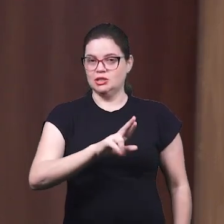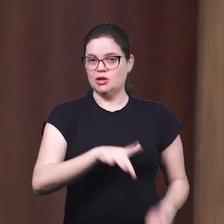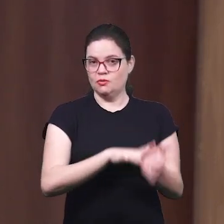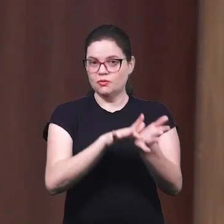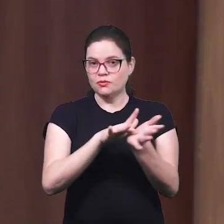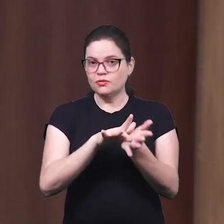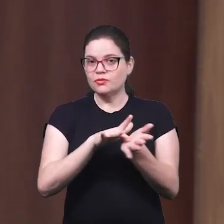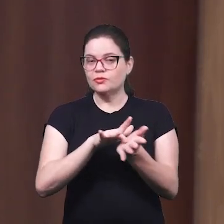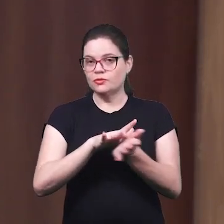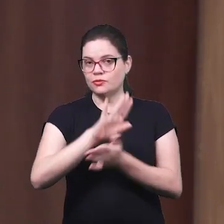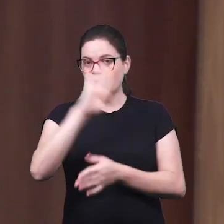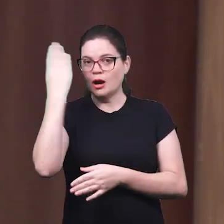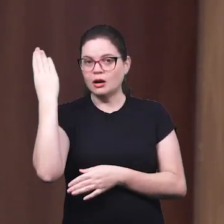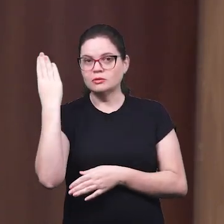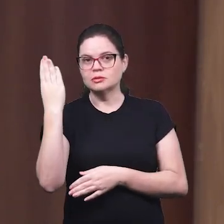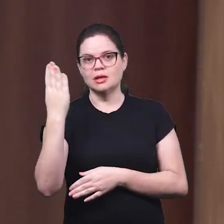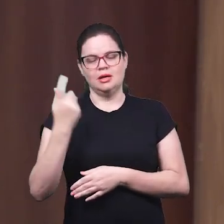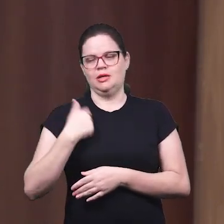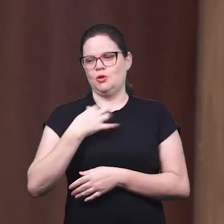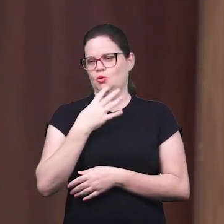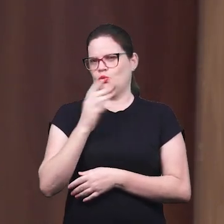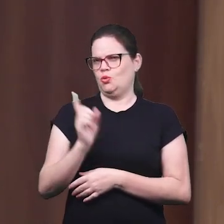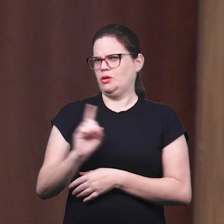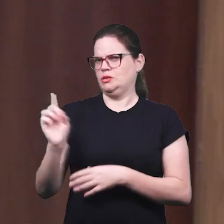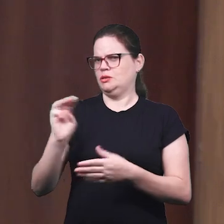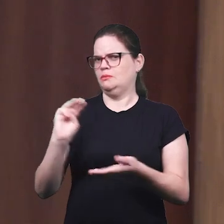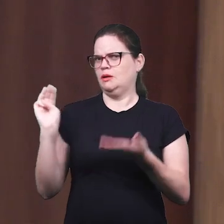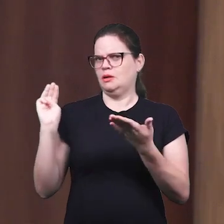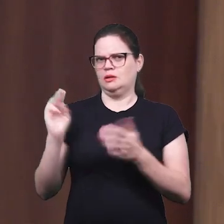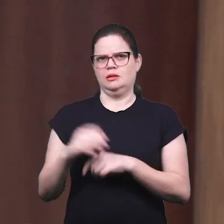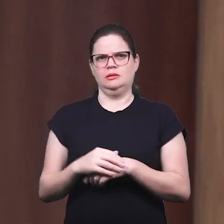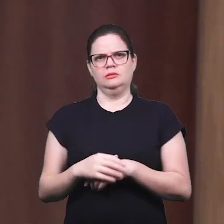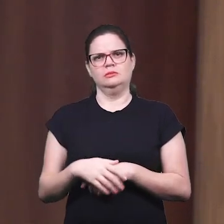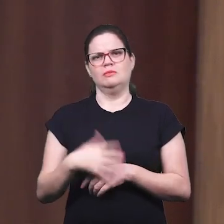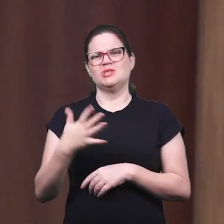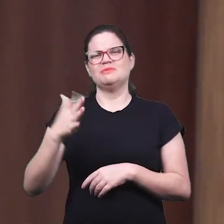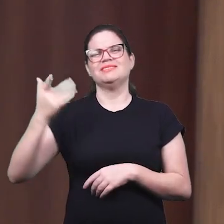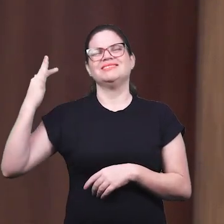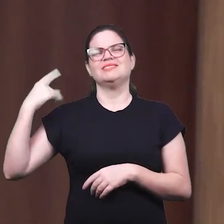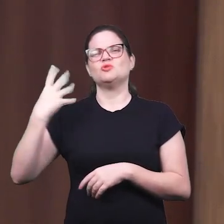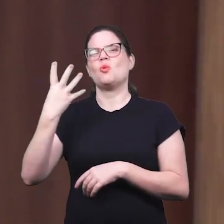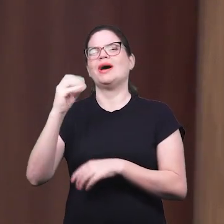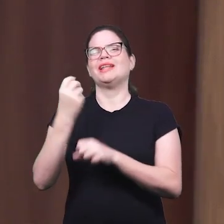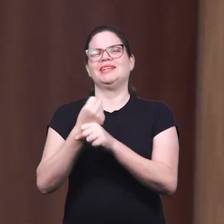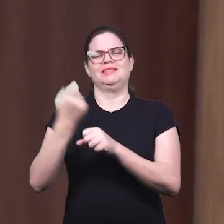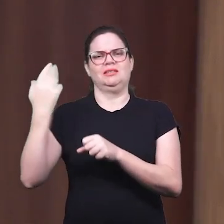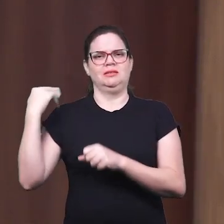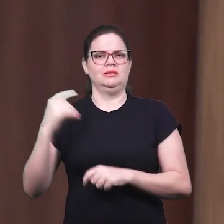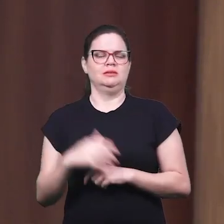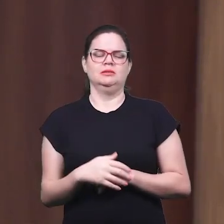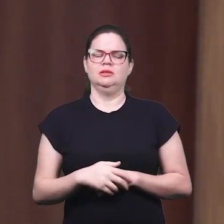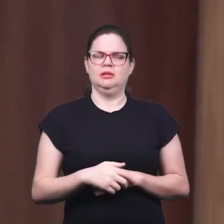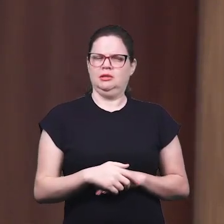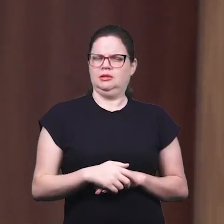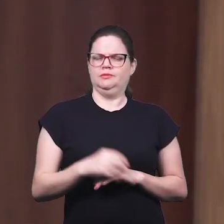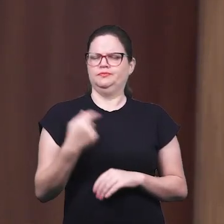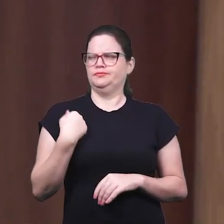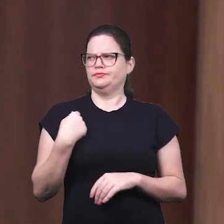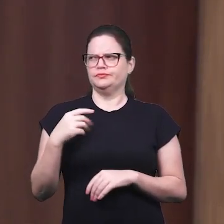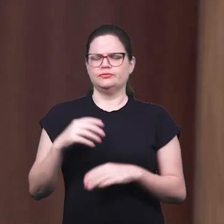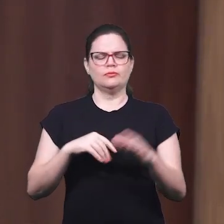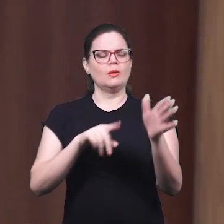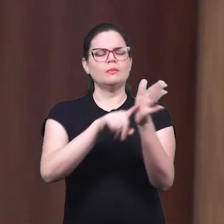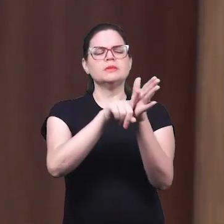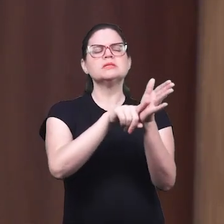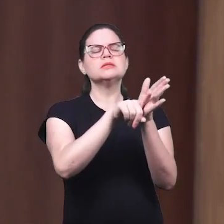fajuta. E eu não estava entrosado com o Maranata, aí tinha uns 40 anos, mais ou menos isso. Aí eu fui pesquisar, não ia